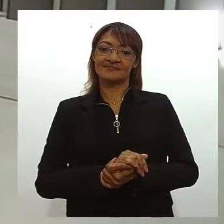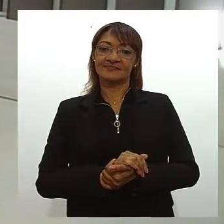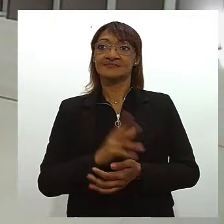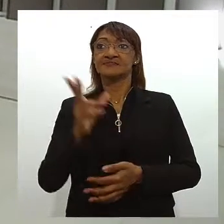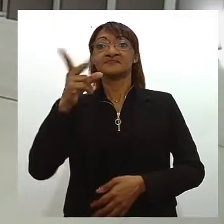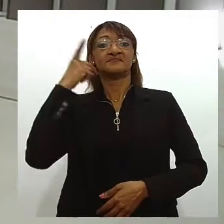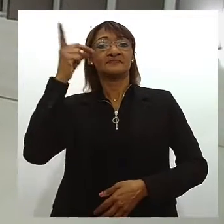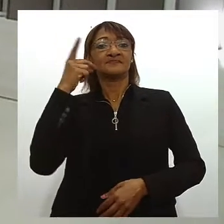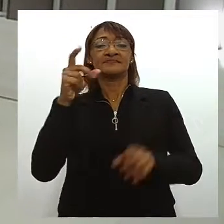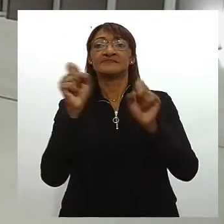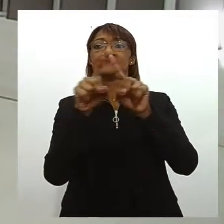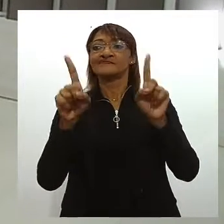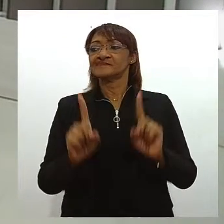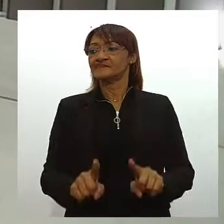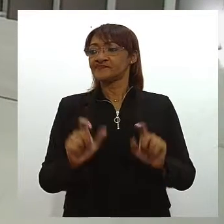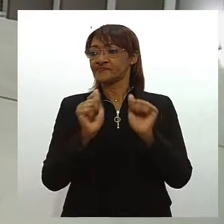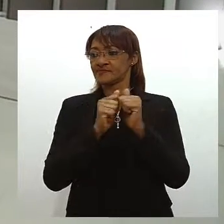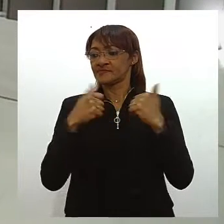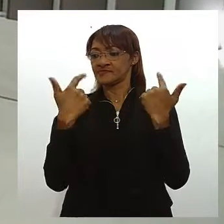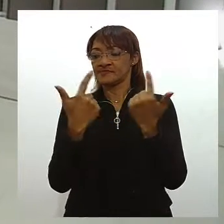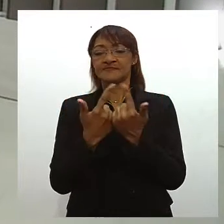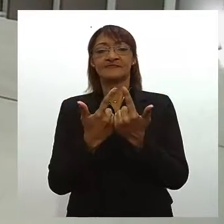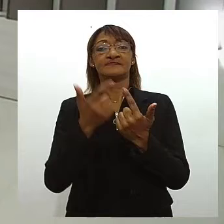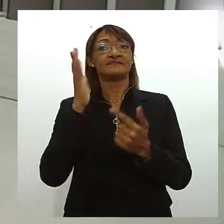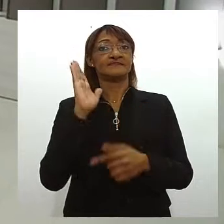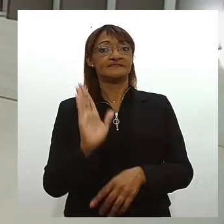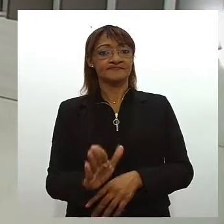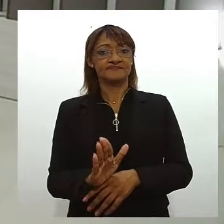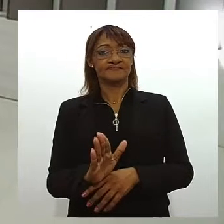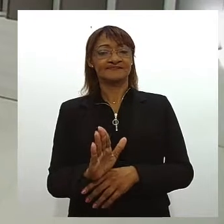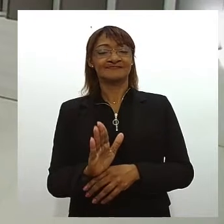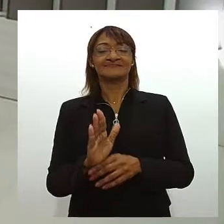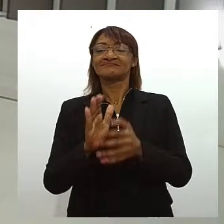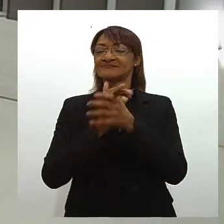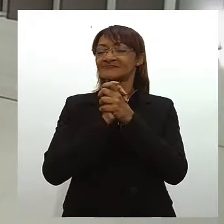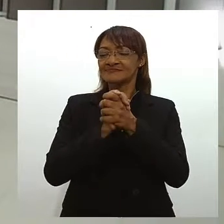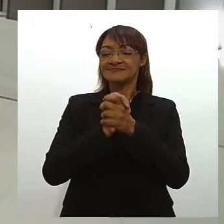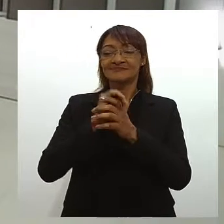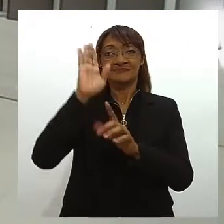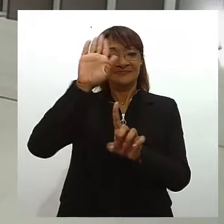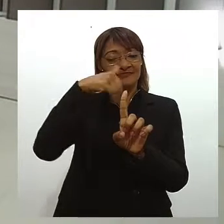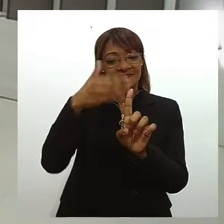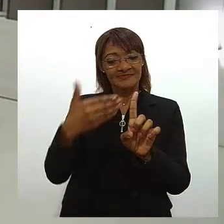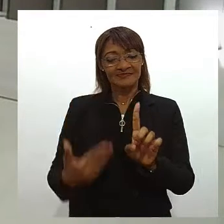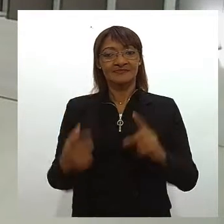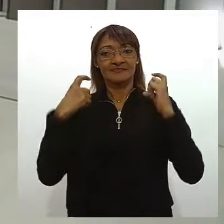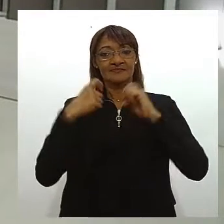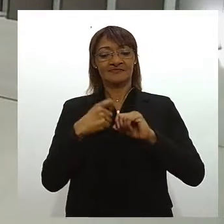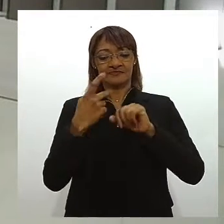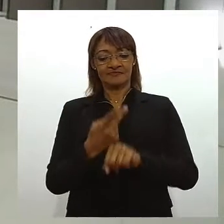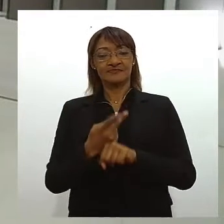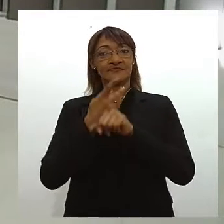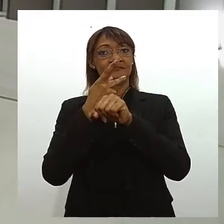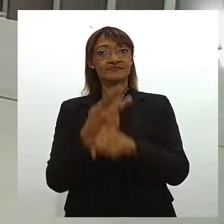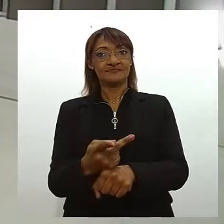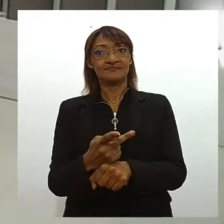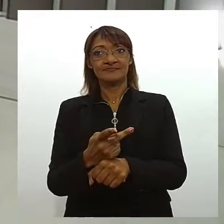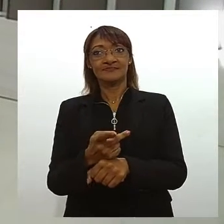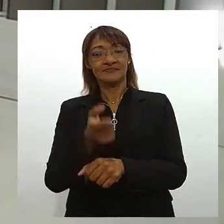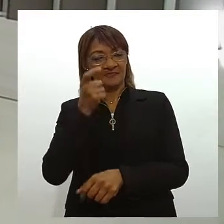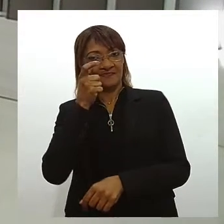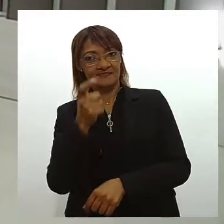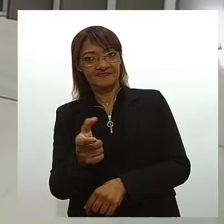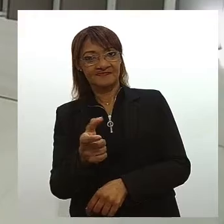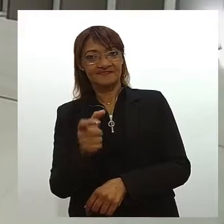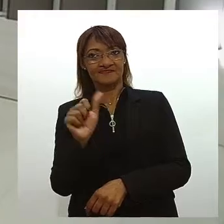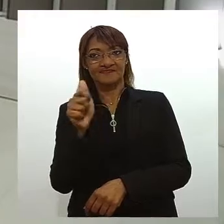Deputados e funcionários da Assembleia Legislativa de Sergipe foram homenageados com a Medalha do Mérito Previdenciário. Vamos ver na reportagem